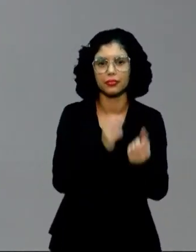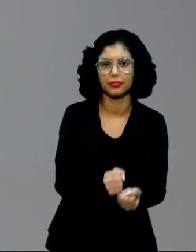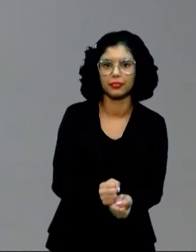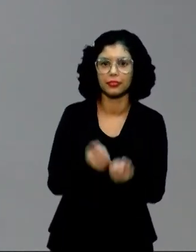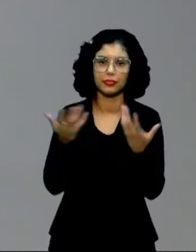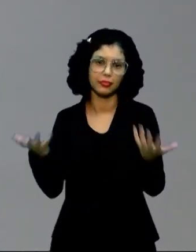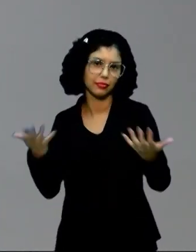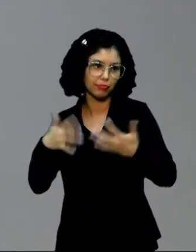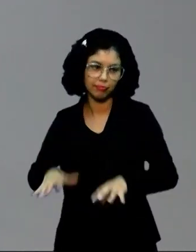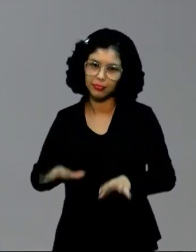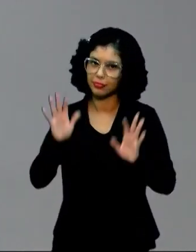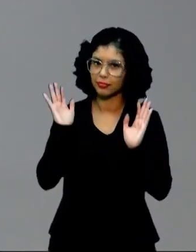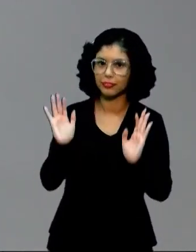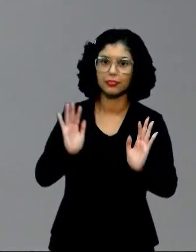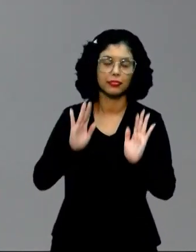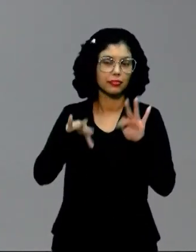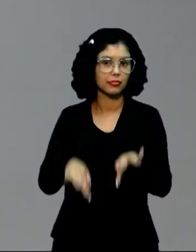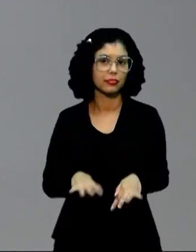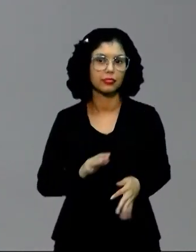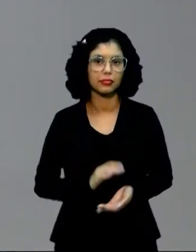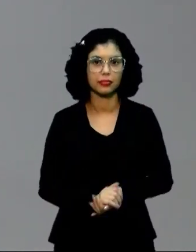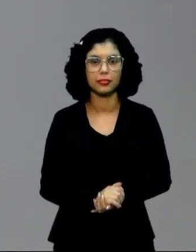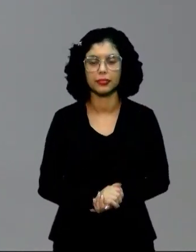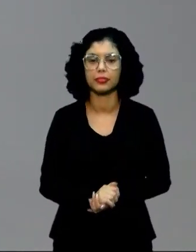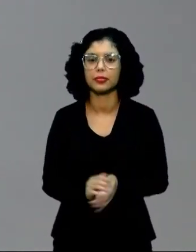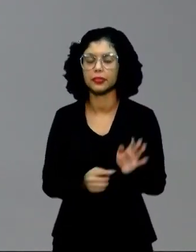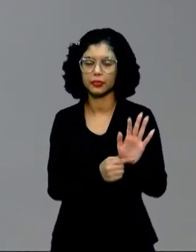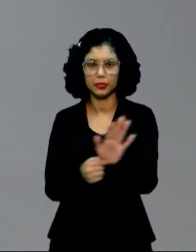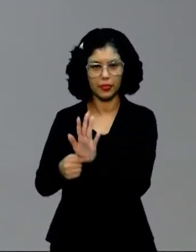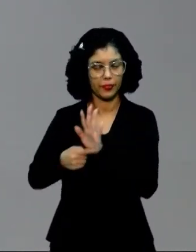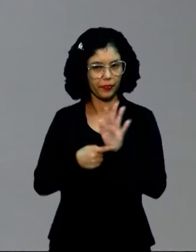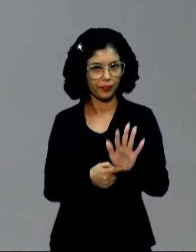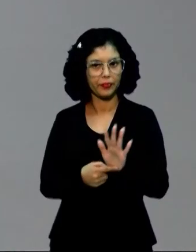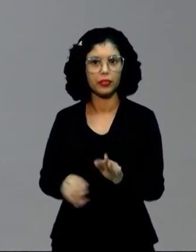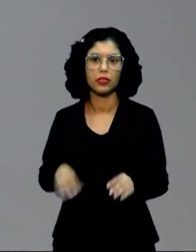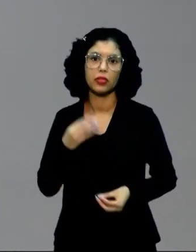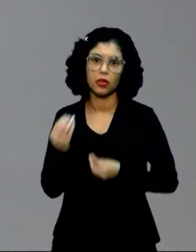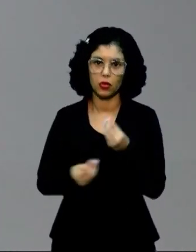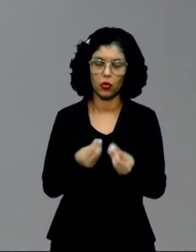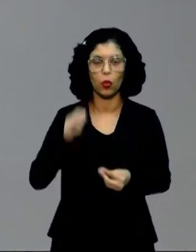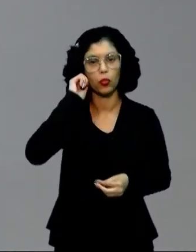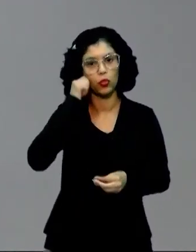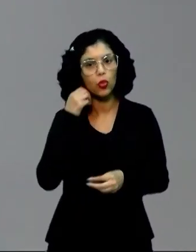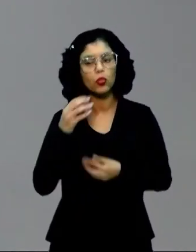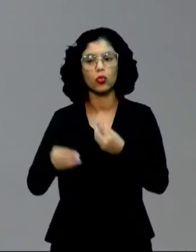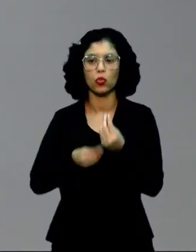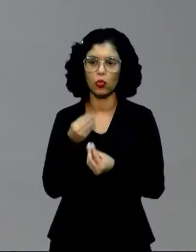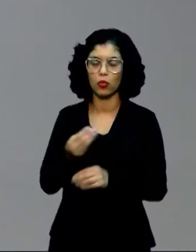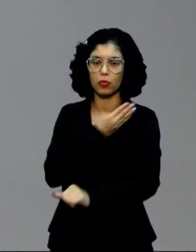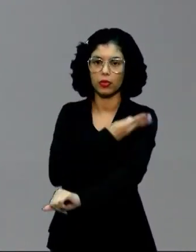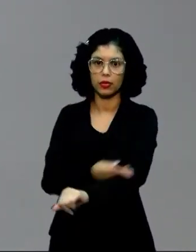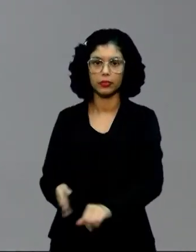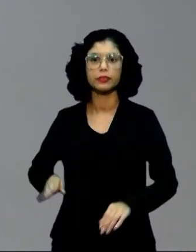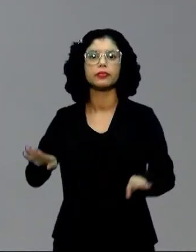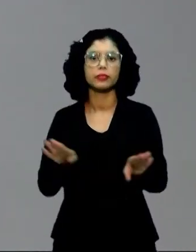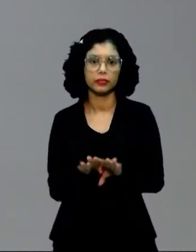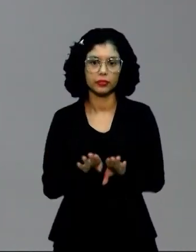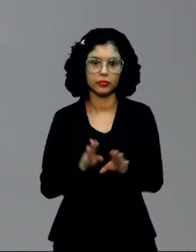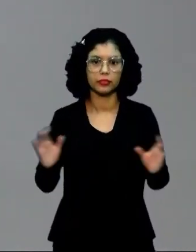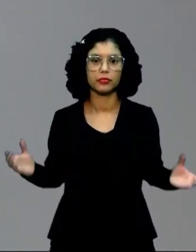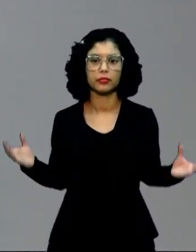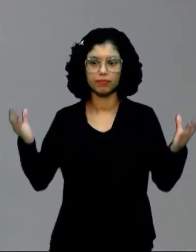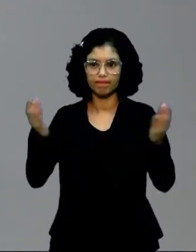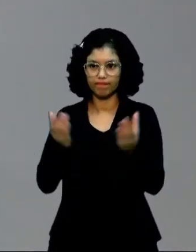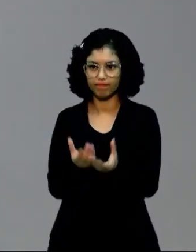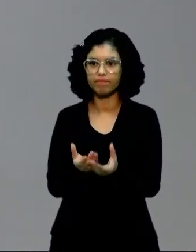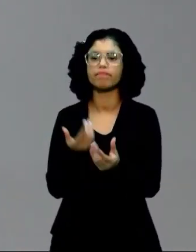não quero que ele capture. Enfim, então isso é para mostrar que tanto o negro quanto o branco, eles estão inseridos